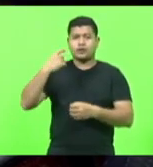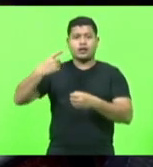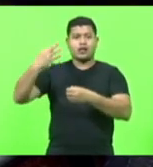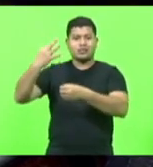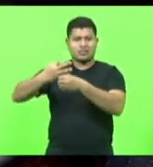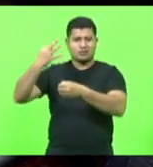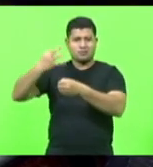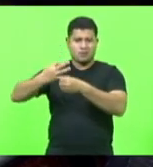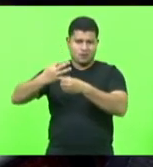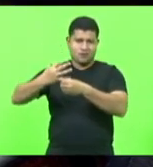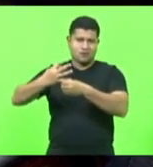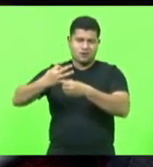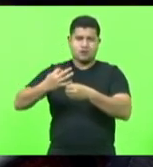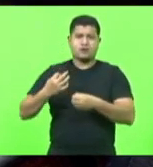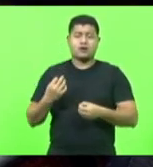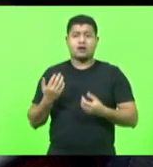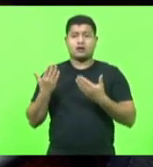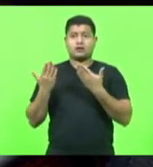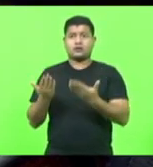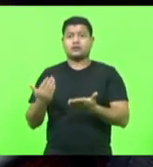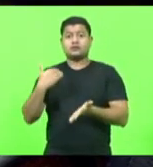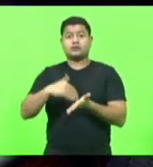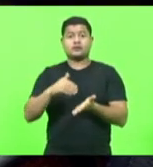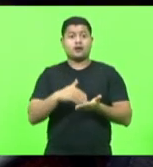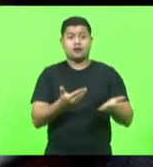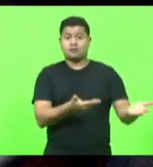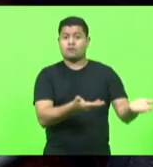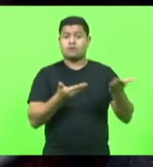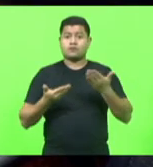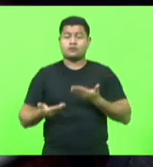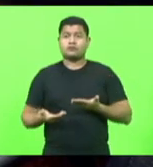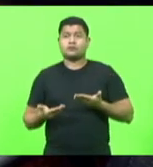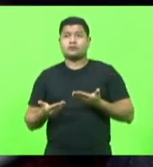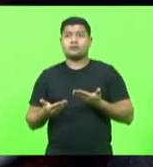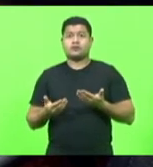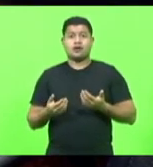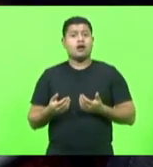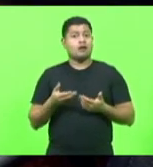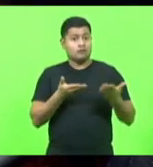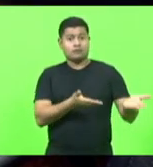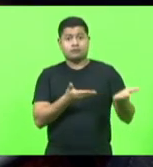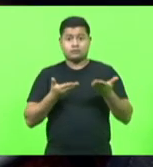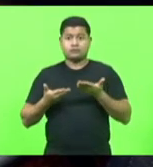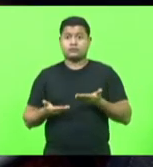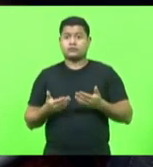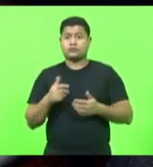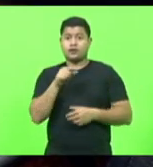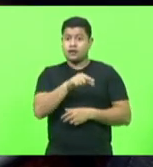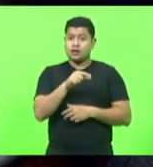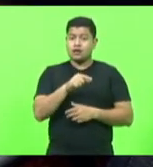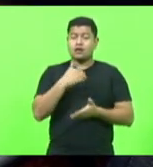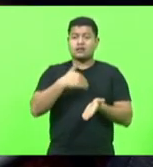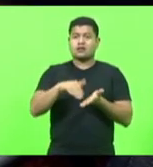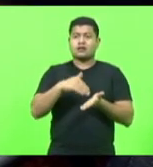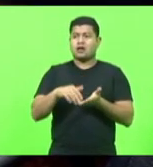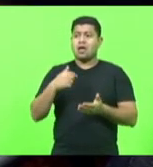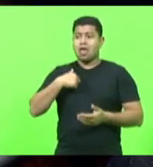em que o secretário foi convidado. O secretário estava lá a convite e o próprio secretário disse que não vetou